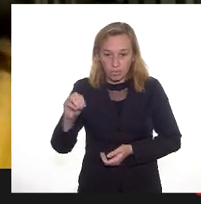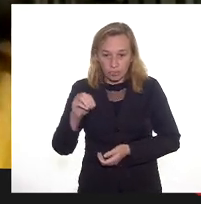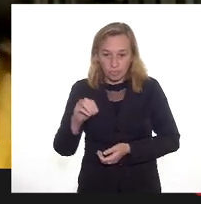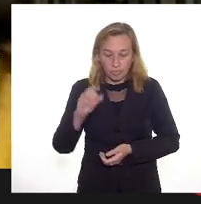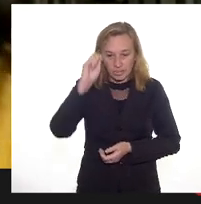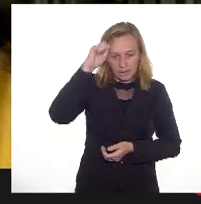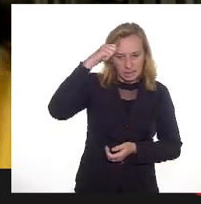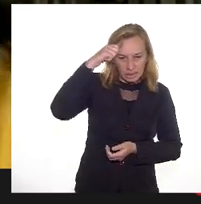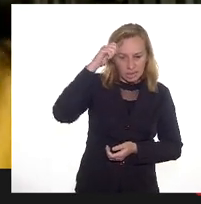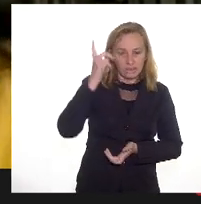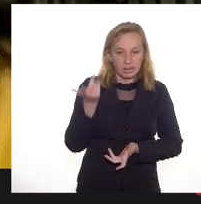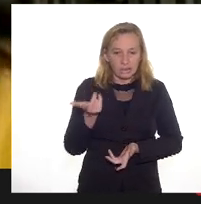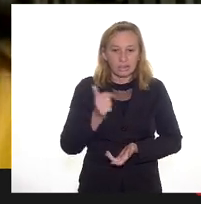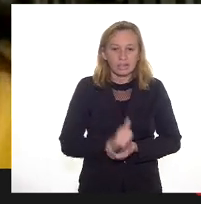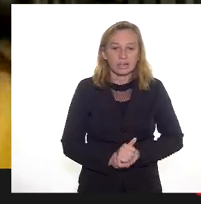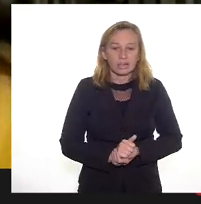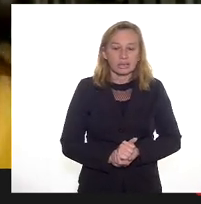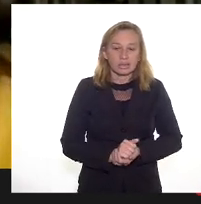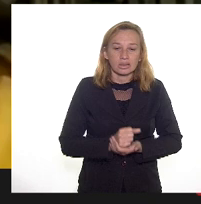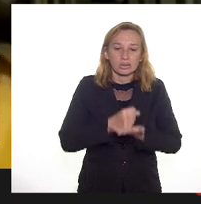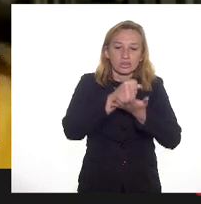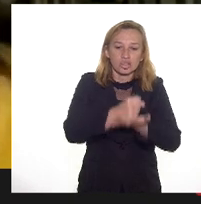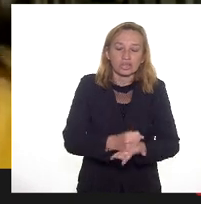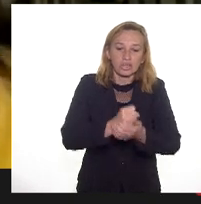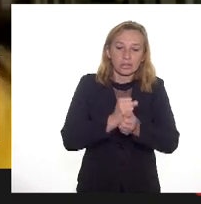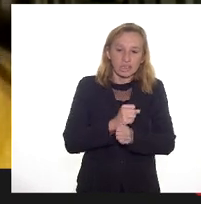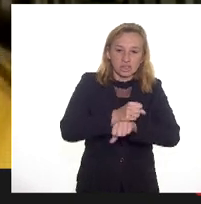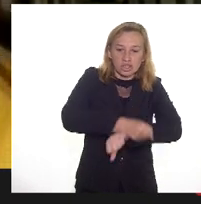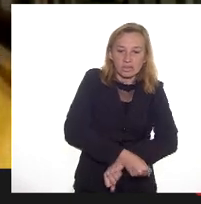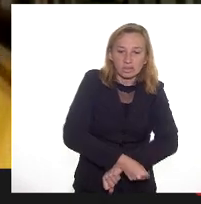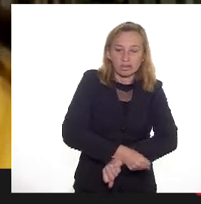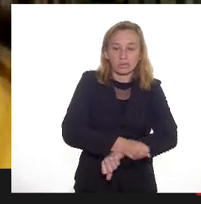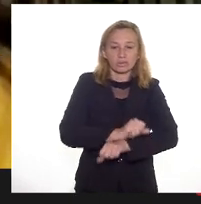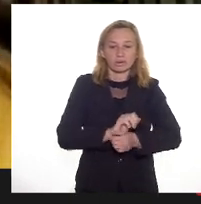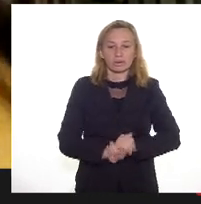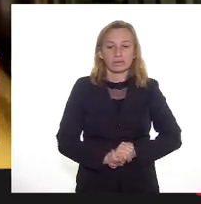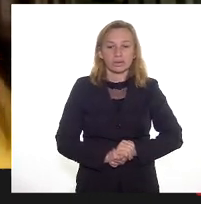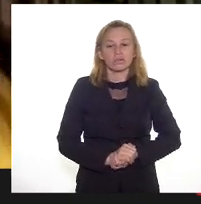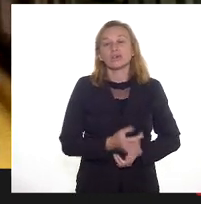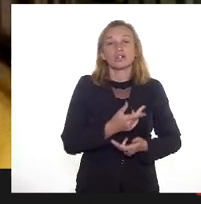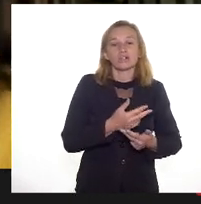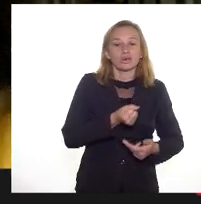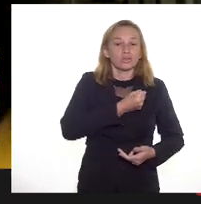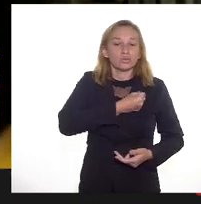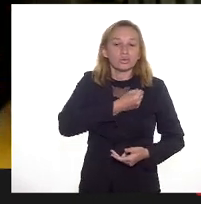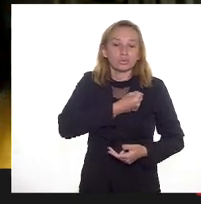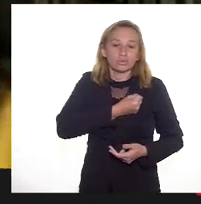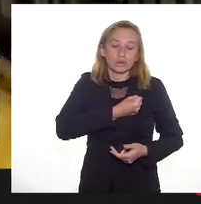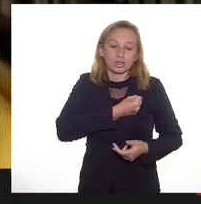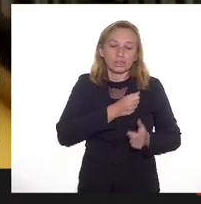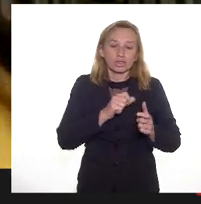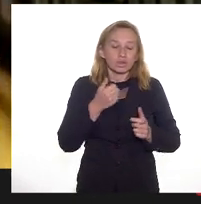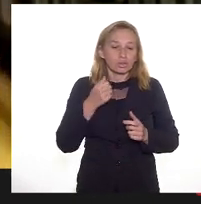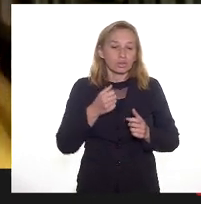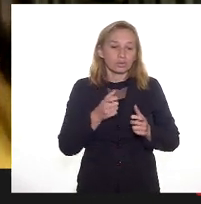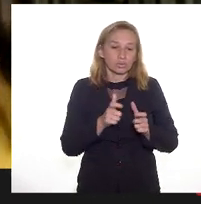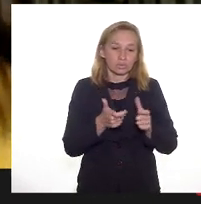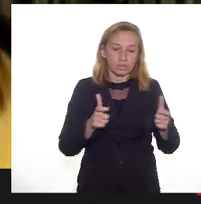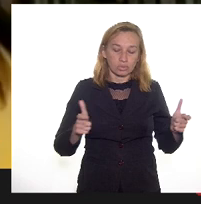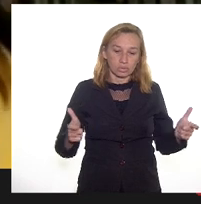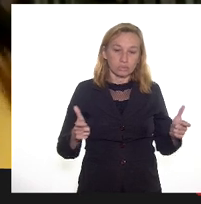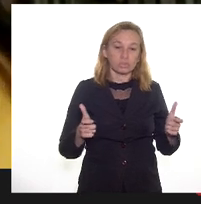da cultura canavieira, sustentada pela escravidão, trouxe à região um grande número de africanos,